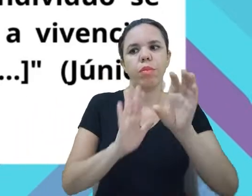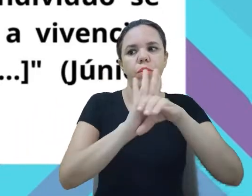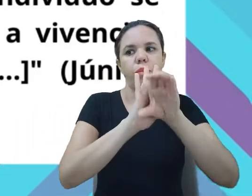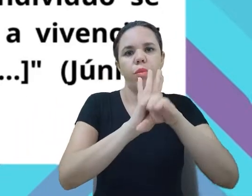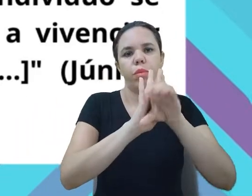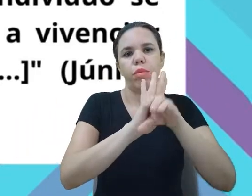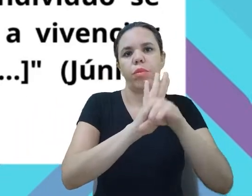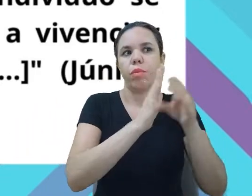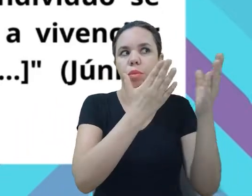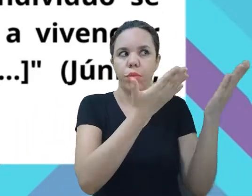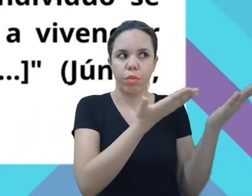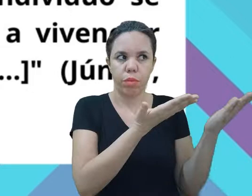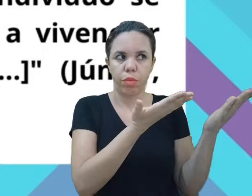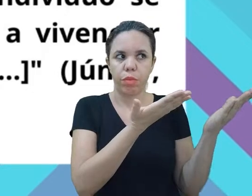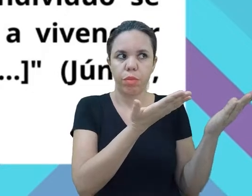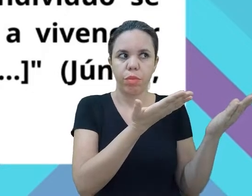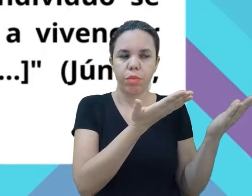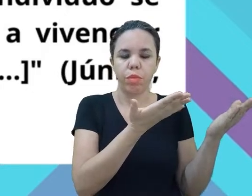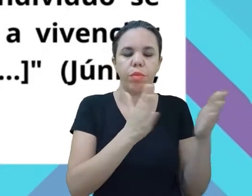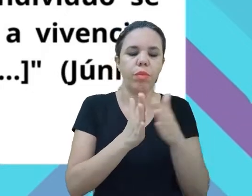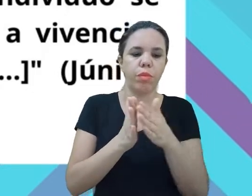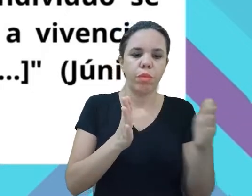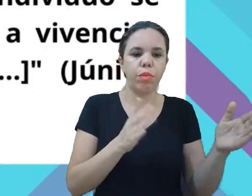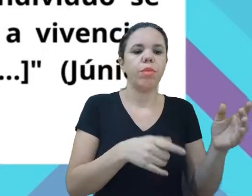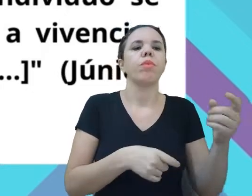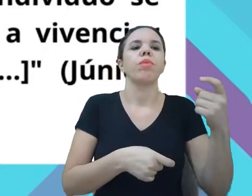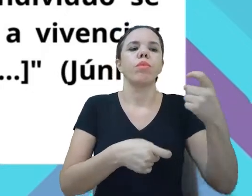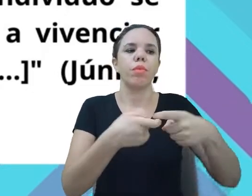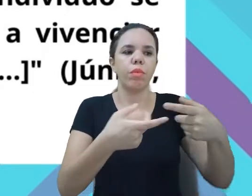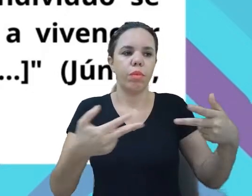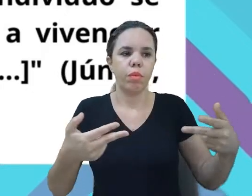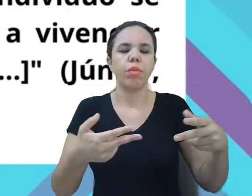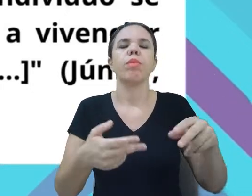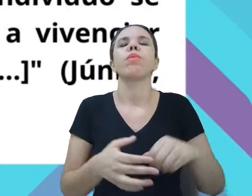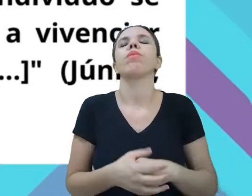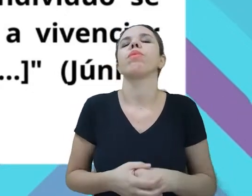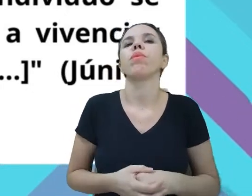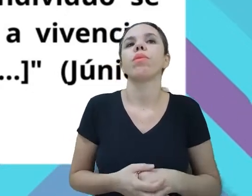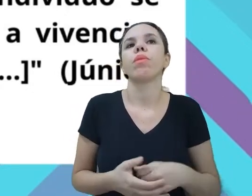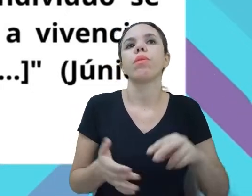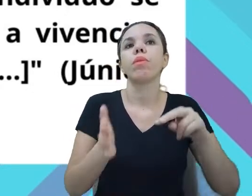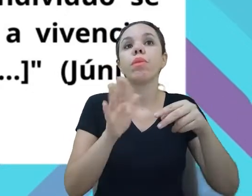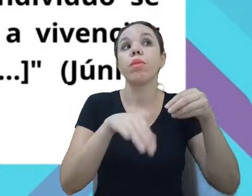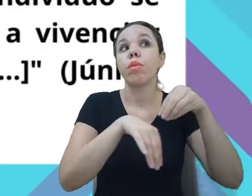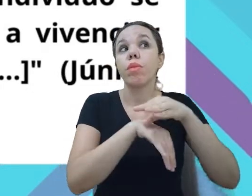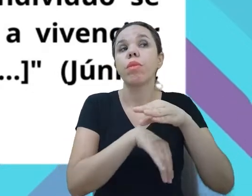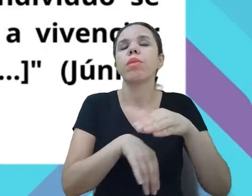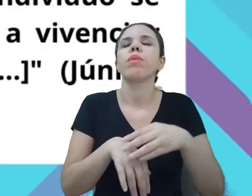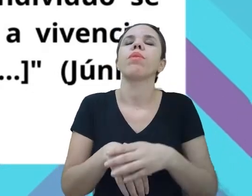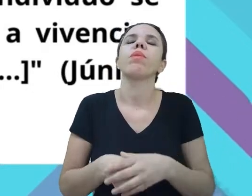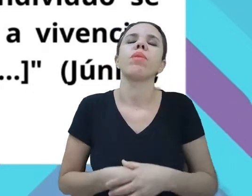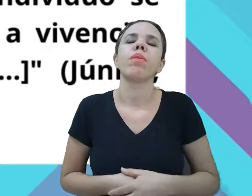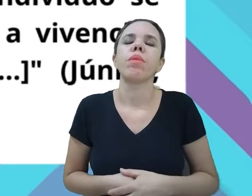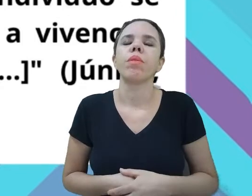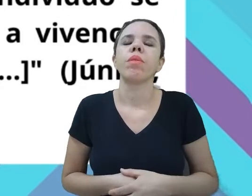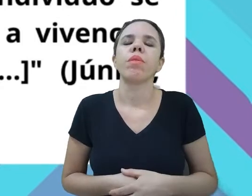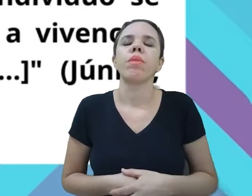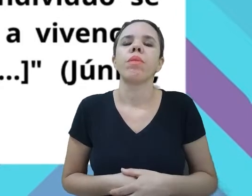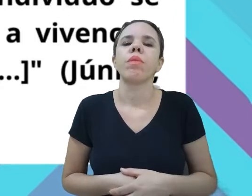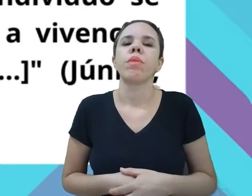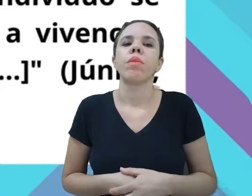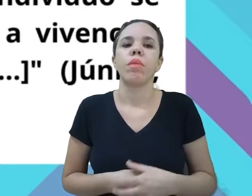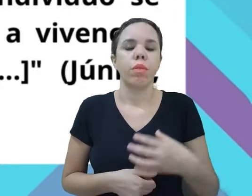vou honrar o conceito do autor e que vai até a parte da sexualidade. Mas assim, o que eu quero trazer é o seguinte,